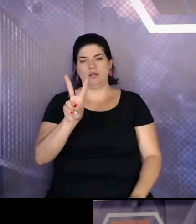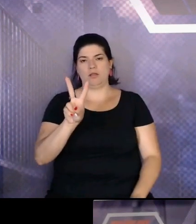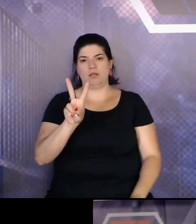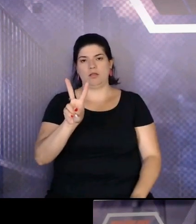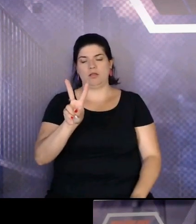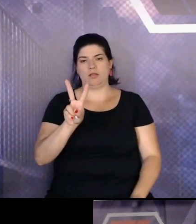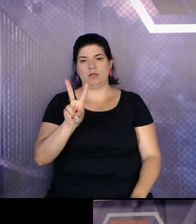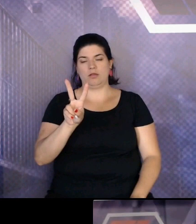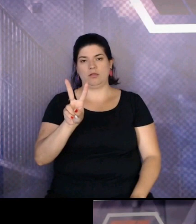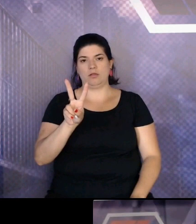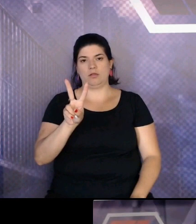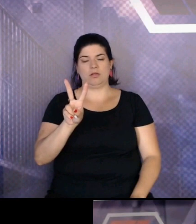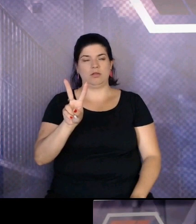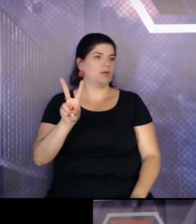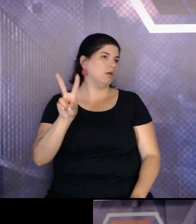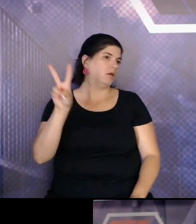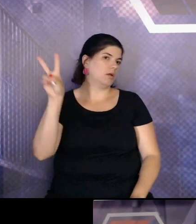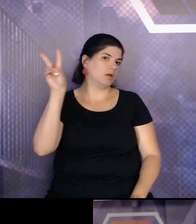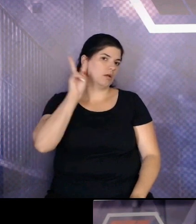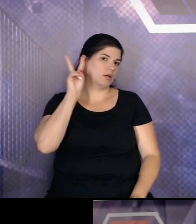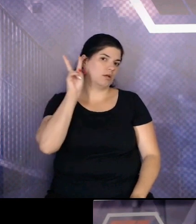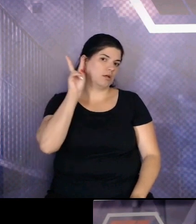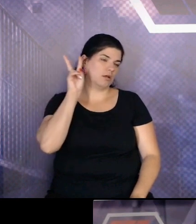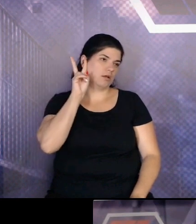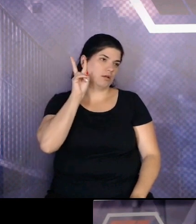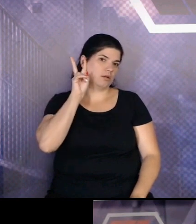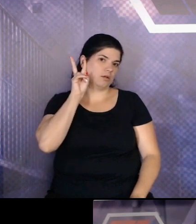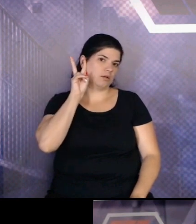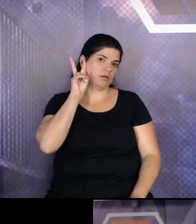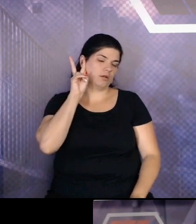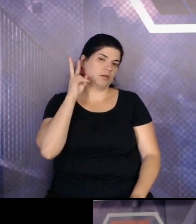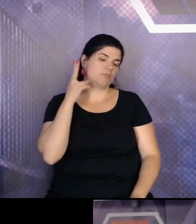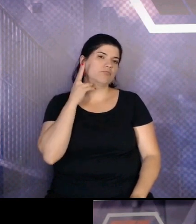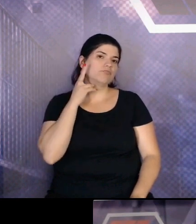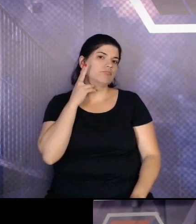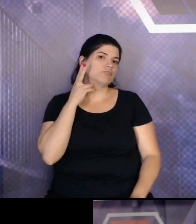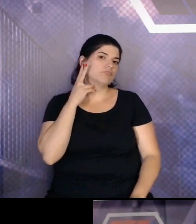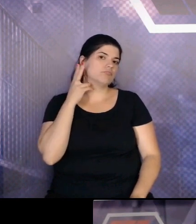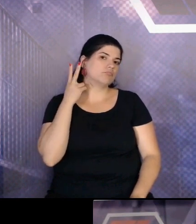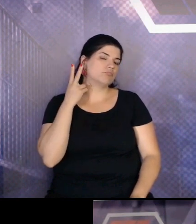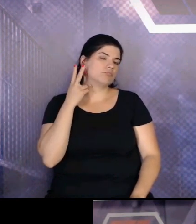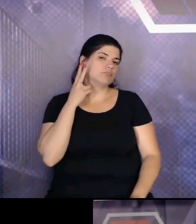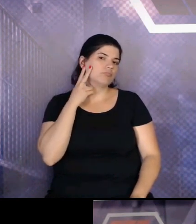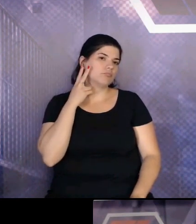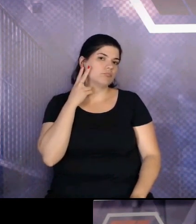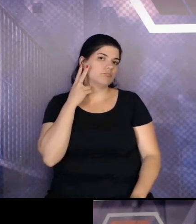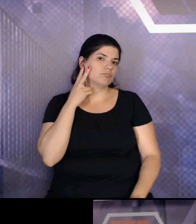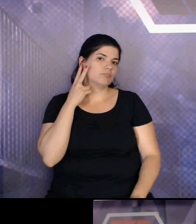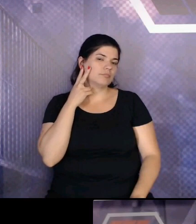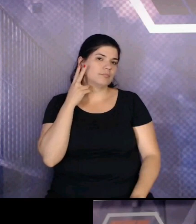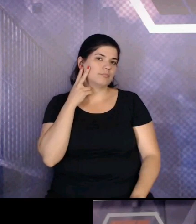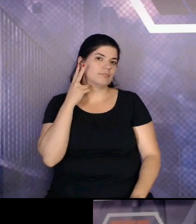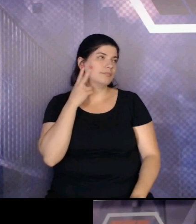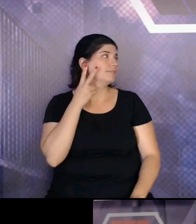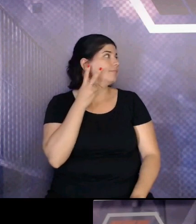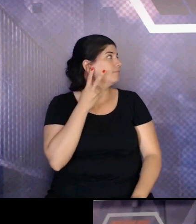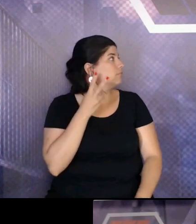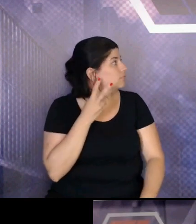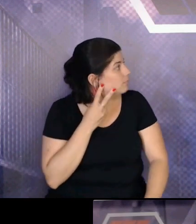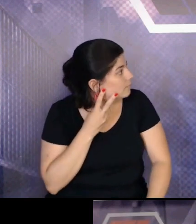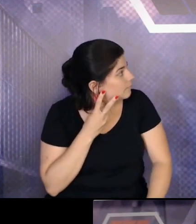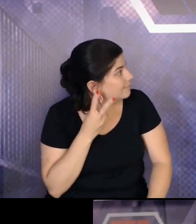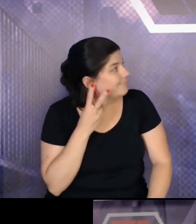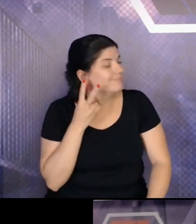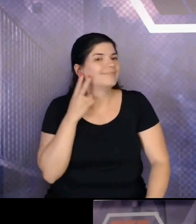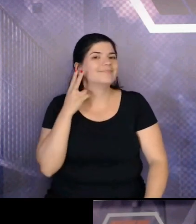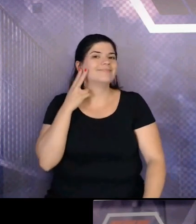no lóbulo da orelha e aperta assim no lóbulo da orelha. Isso, bem parecido assim. Isso, exatamente assim que a intérprete